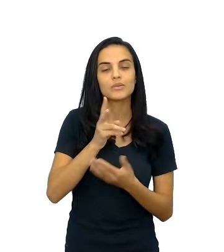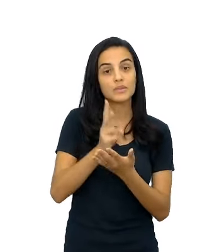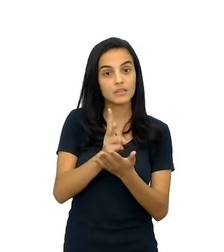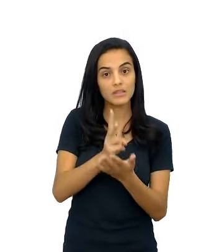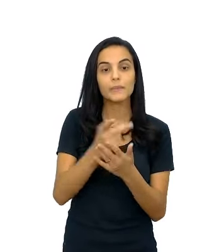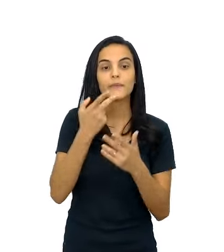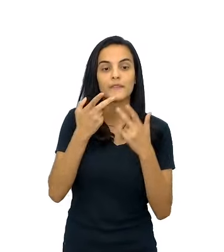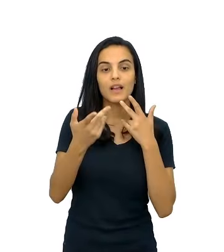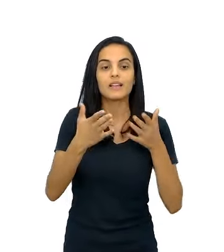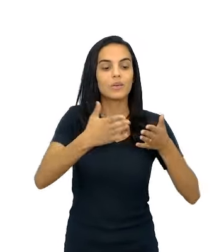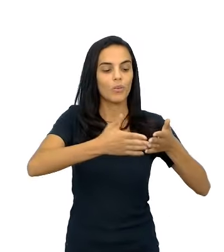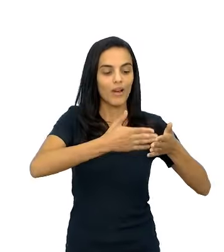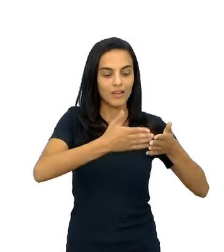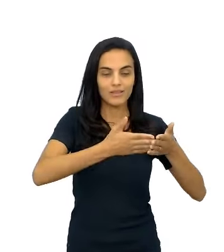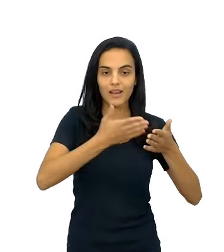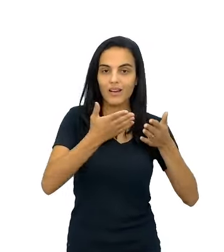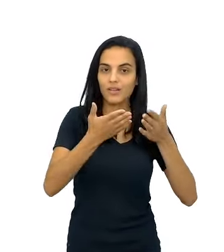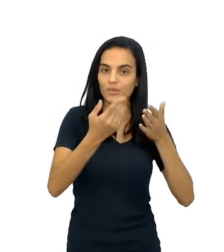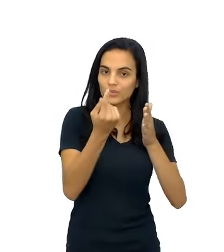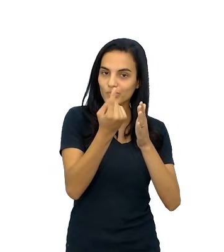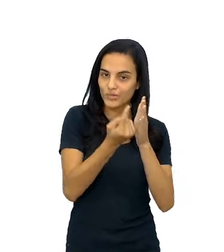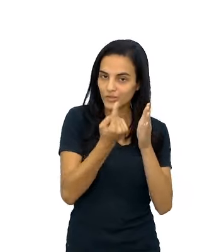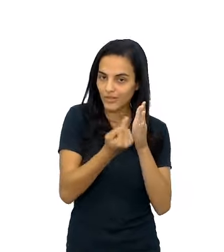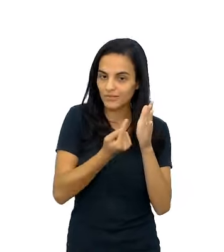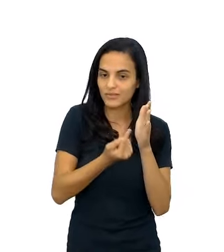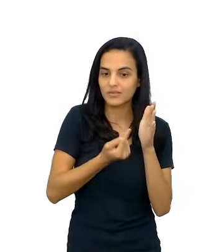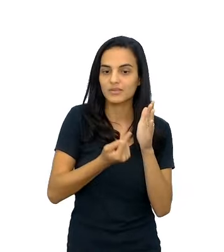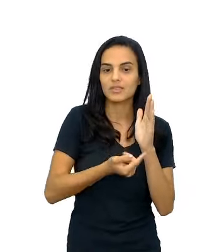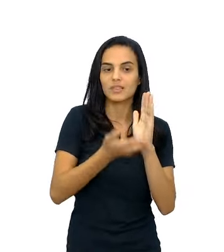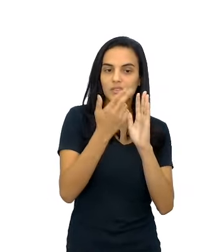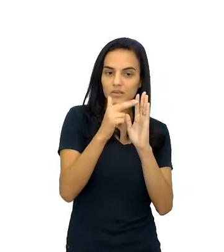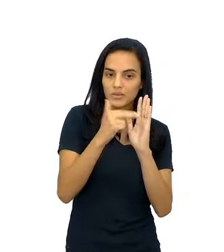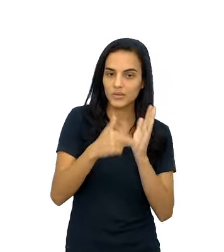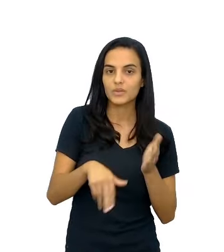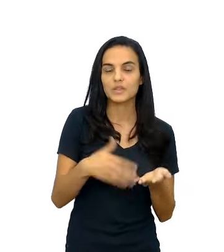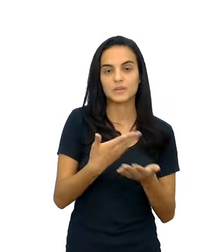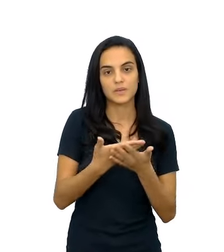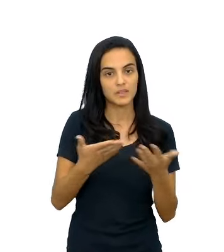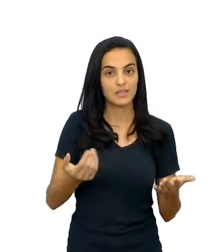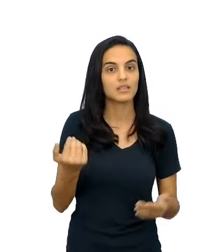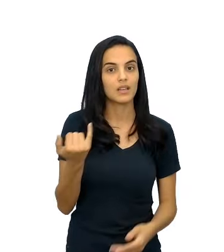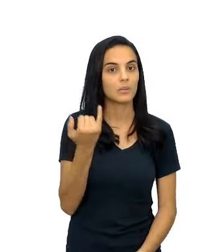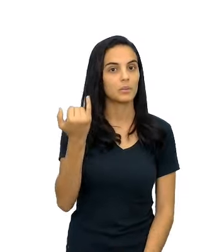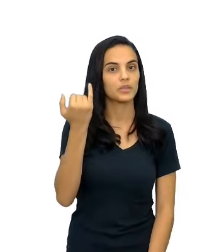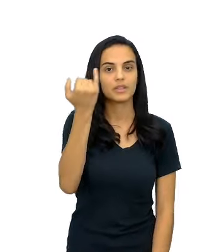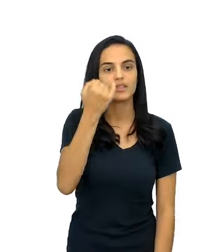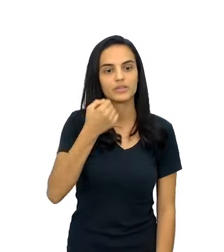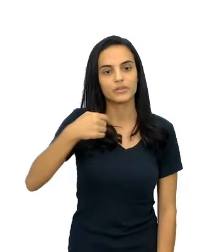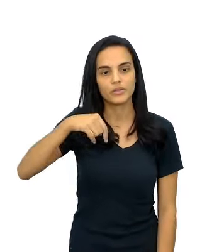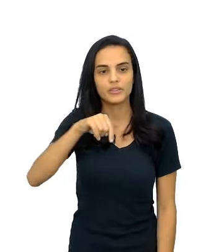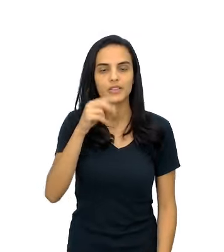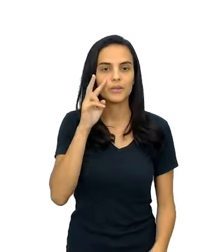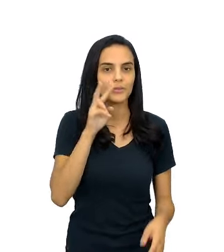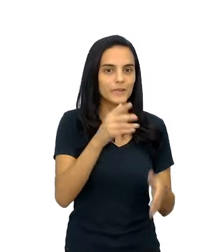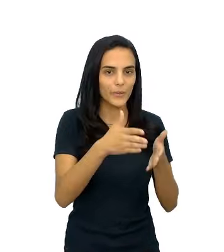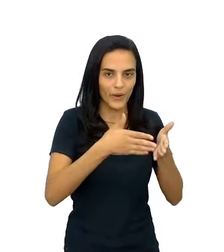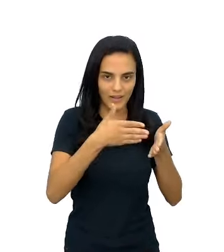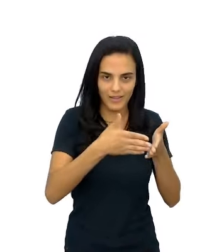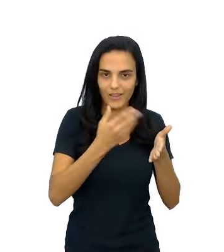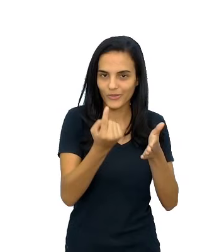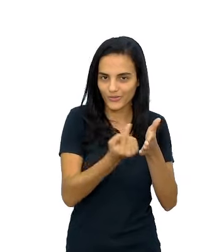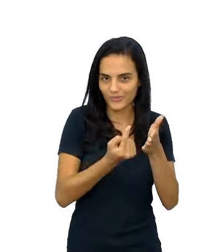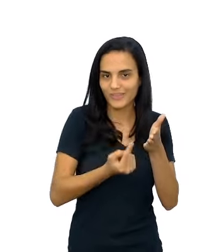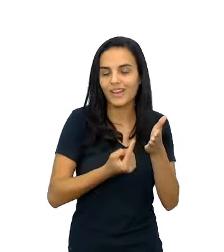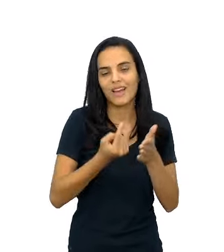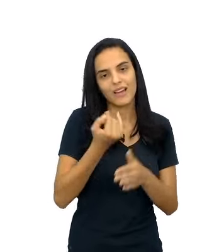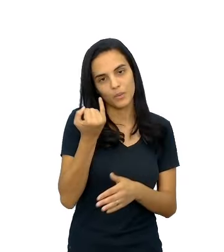tem um caderninho de anotações de vocês aí, né, que eu acho que é de suma importância a gente ter esse nosso caderninho, né, para a gente